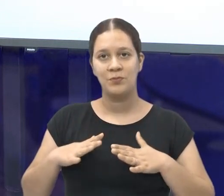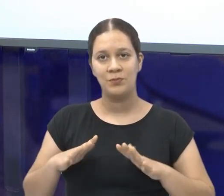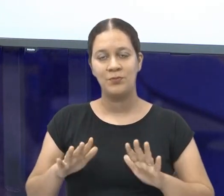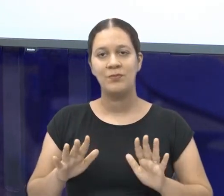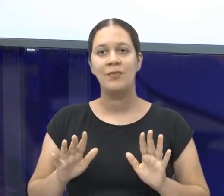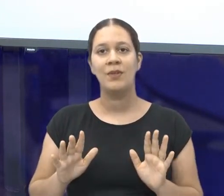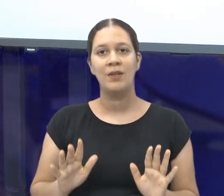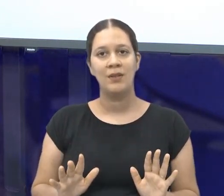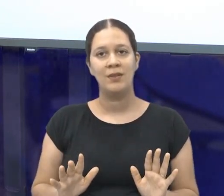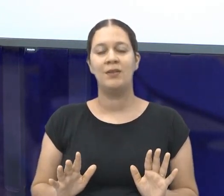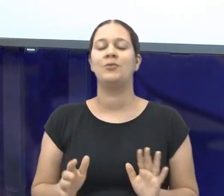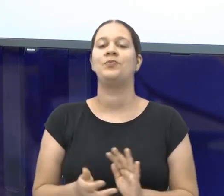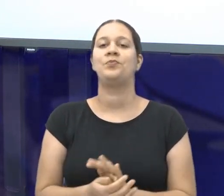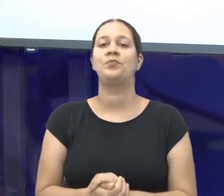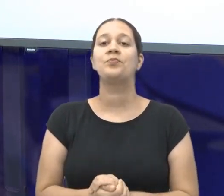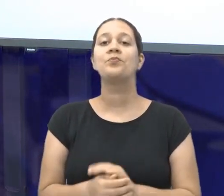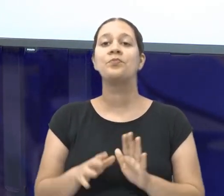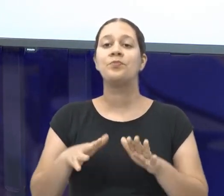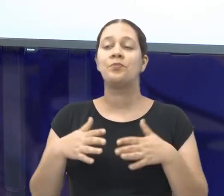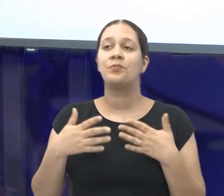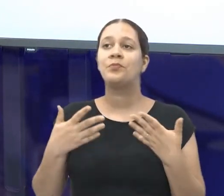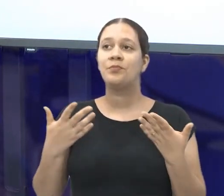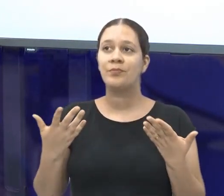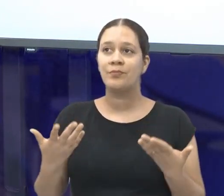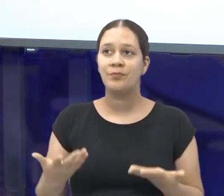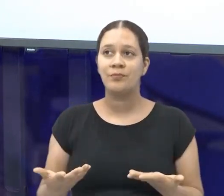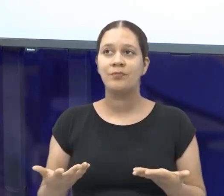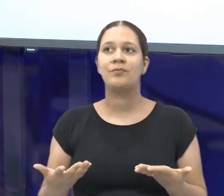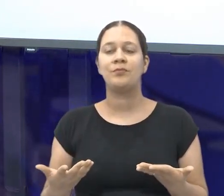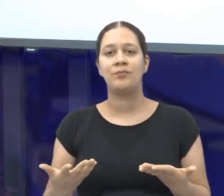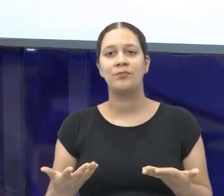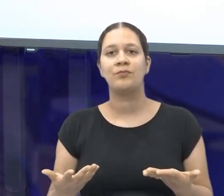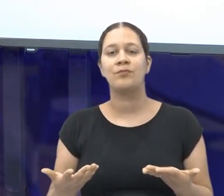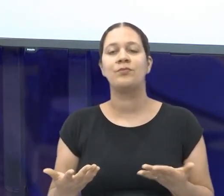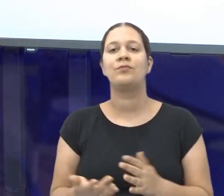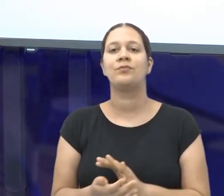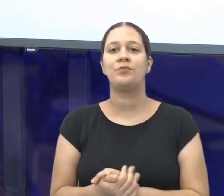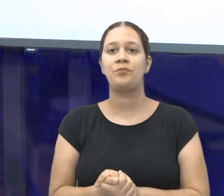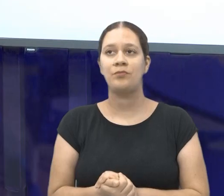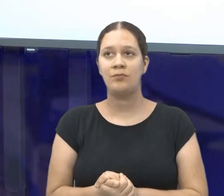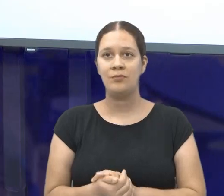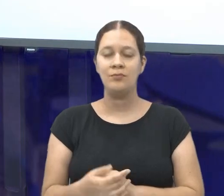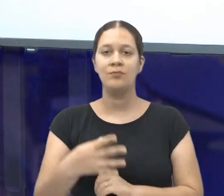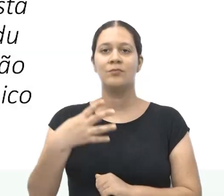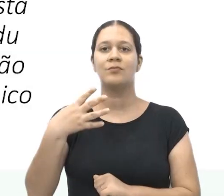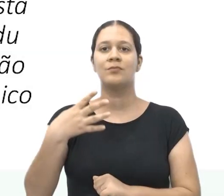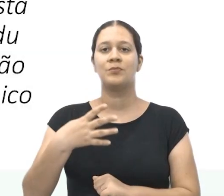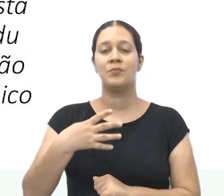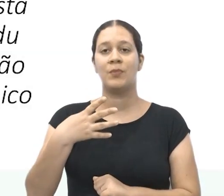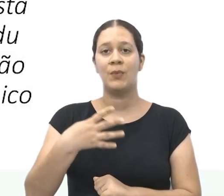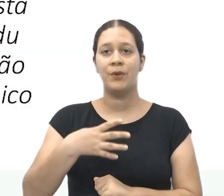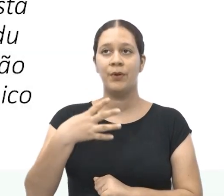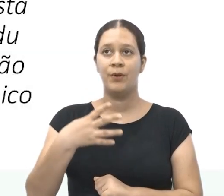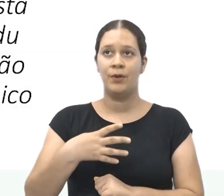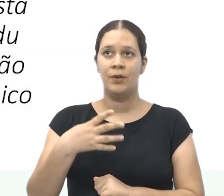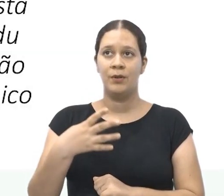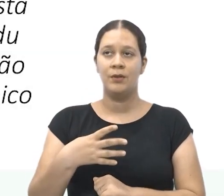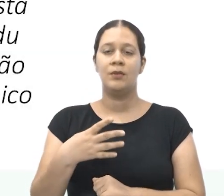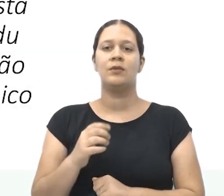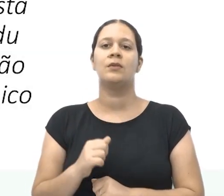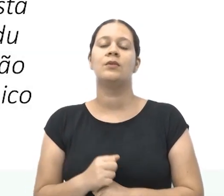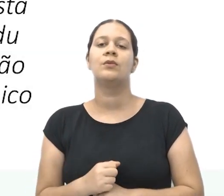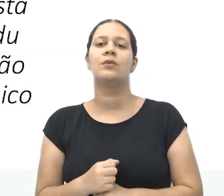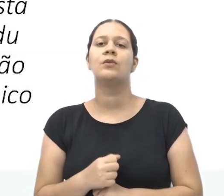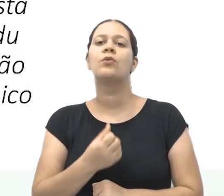pausadamente. Não foi verdade? Não foi feito tudo de uma vez, não. Então, dá tempo da gente se organizar. A atividade número 4, melhor